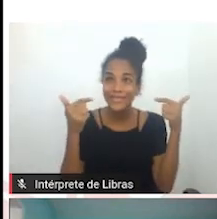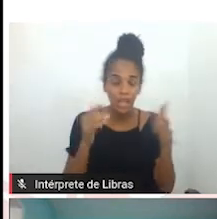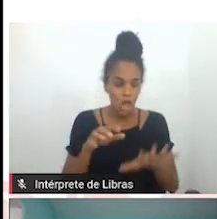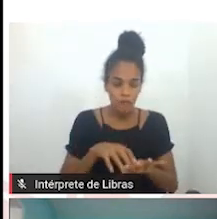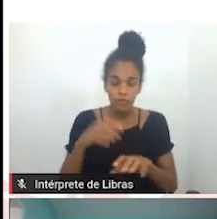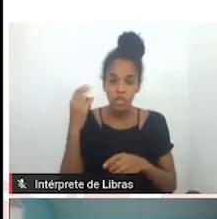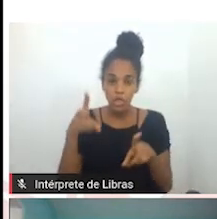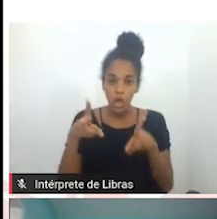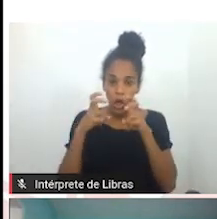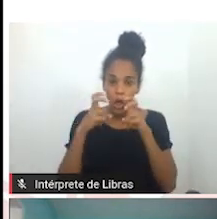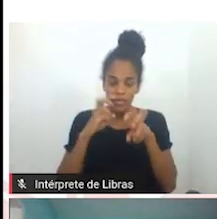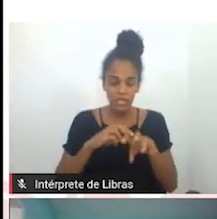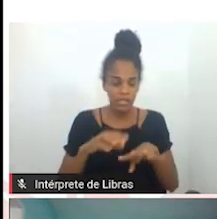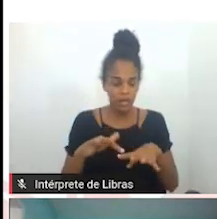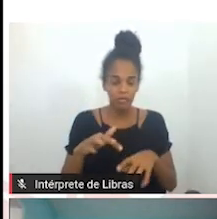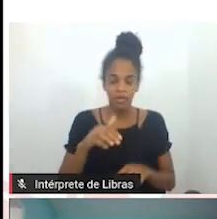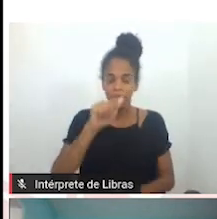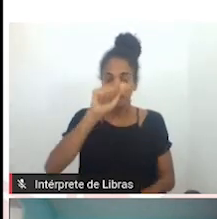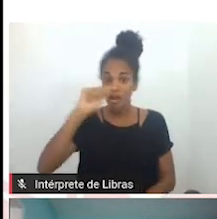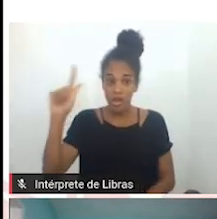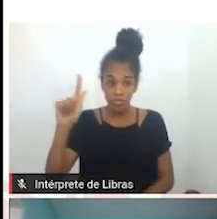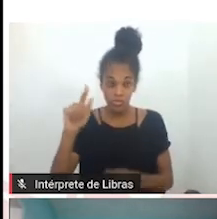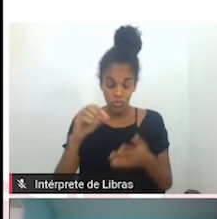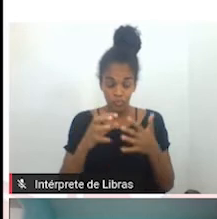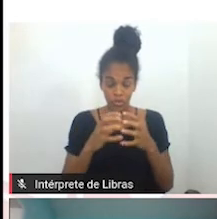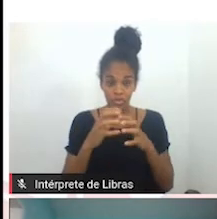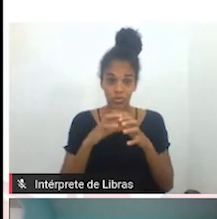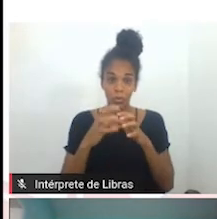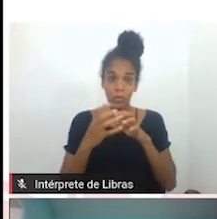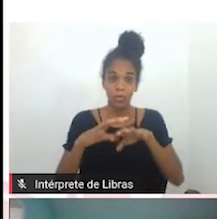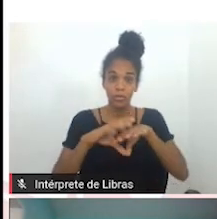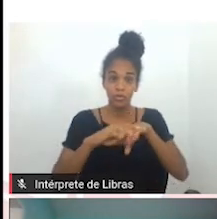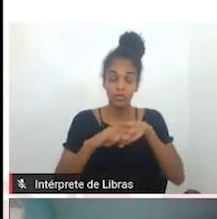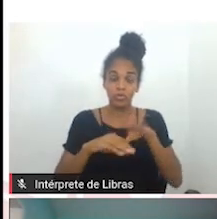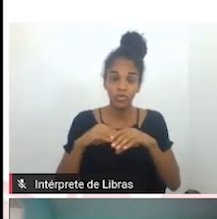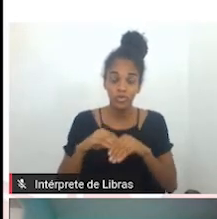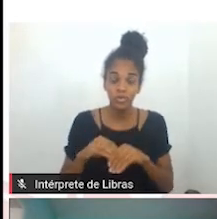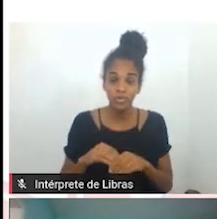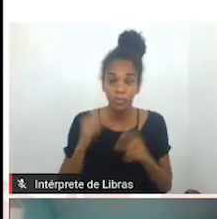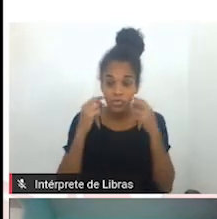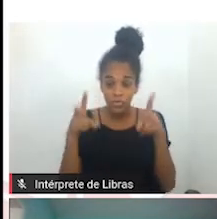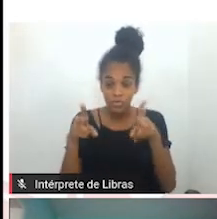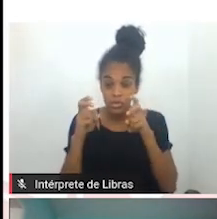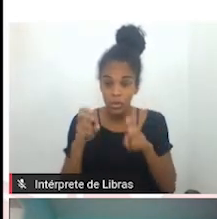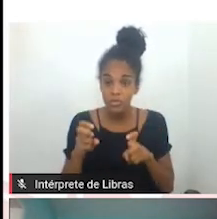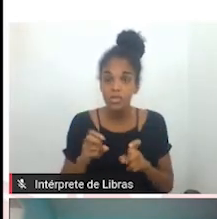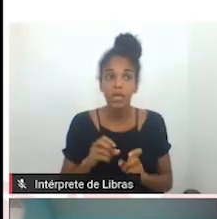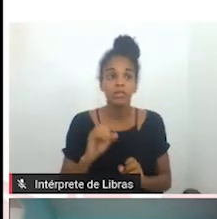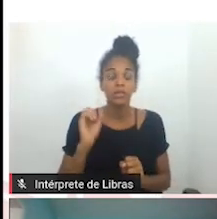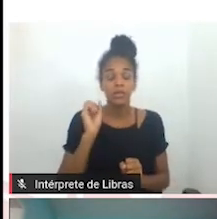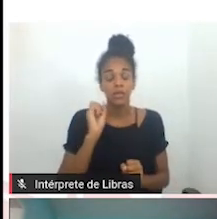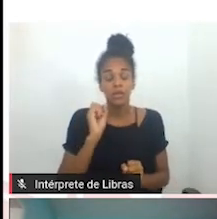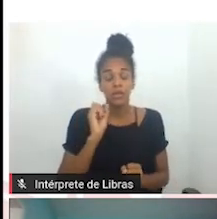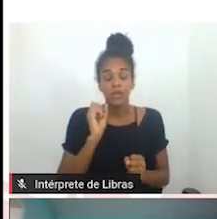60, 70 e conversando normalmente com você. Então, por isso que a gente deve se basear na saturação e